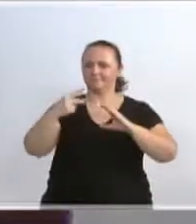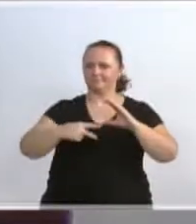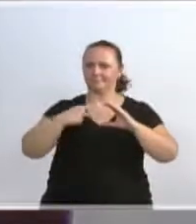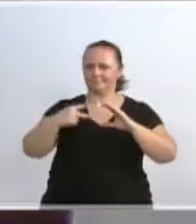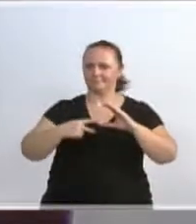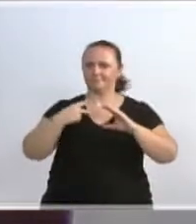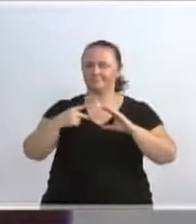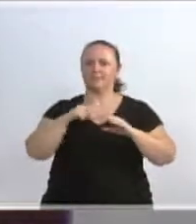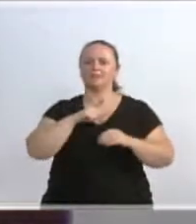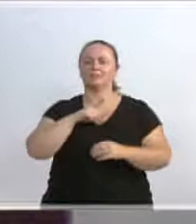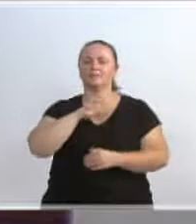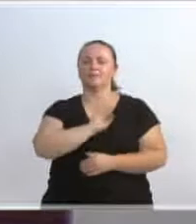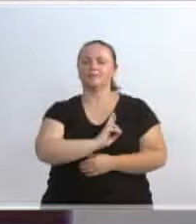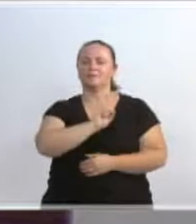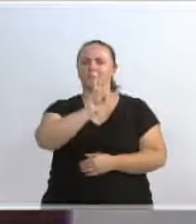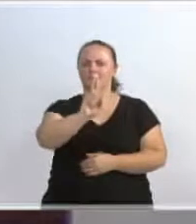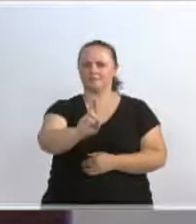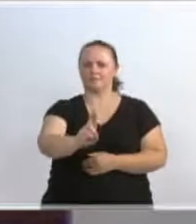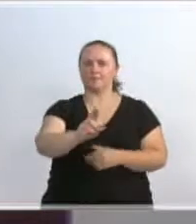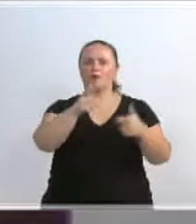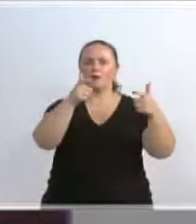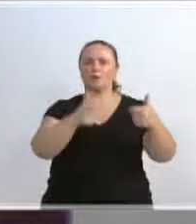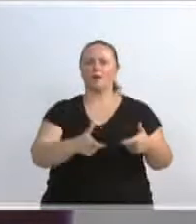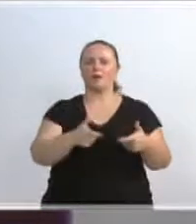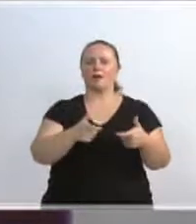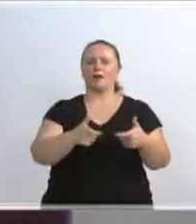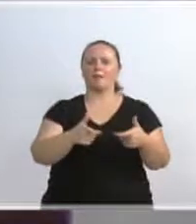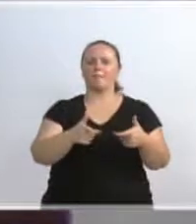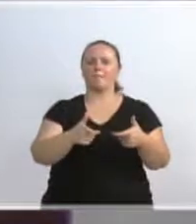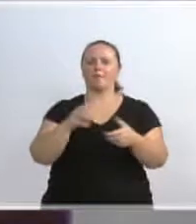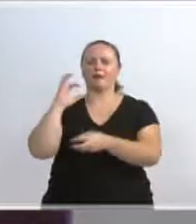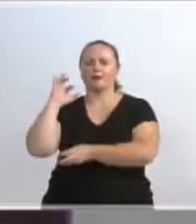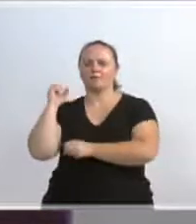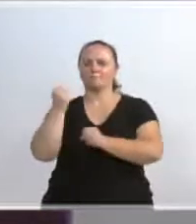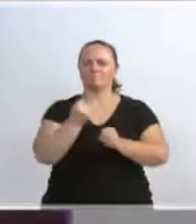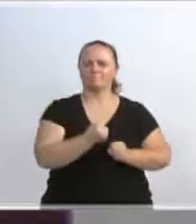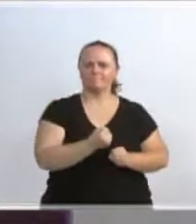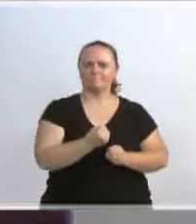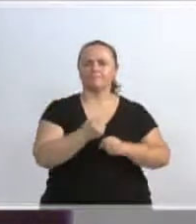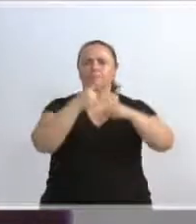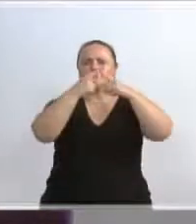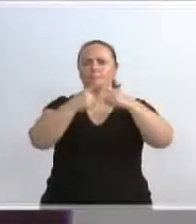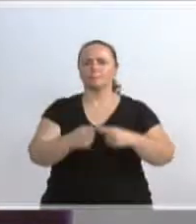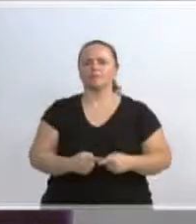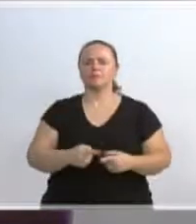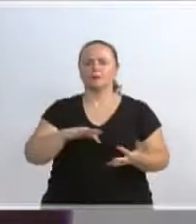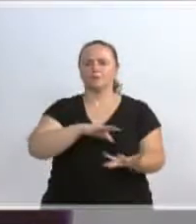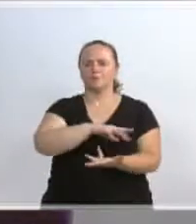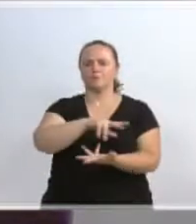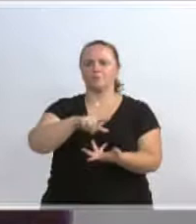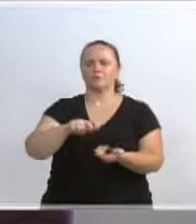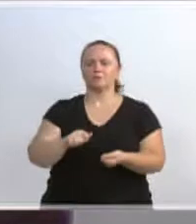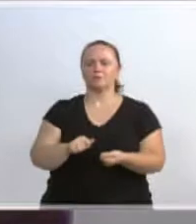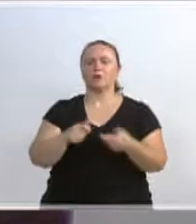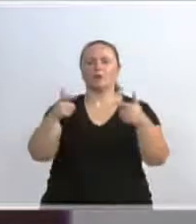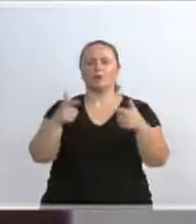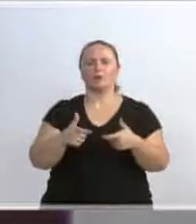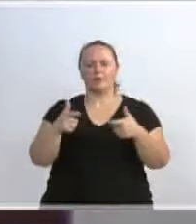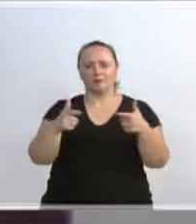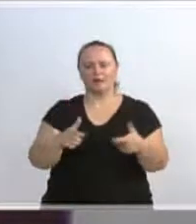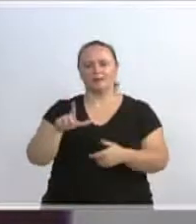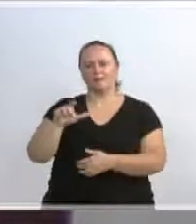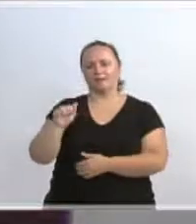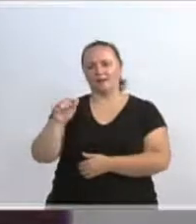ter representantes, representando o Karatê, numa competição internacional, que foi em Las Vegas, do dia 14